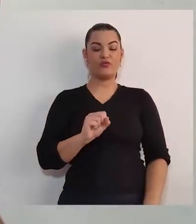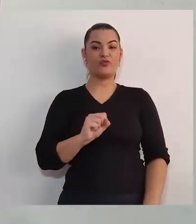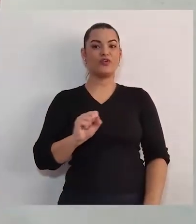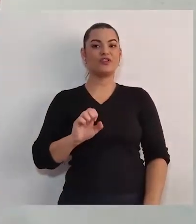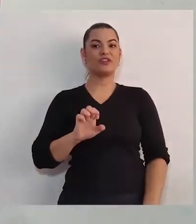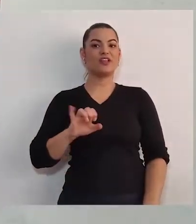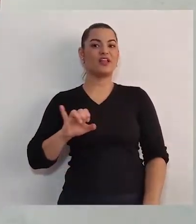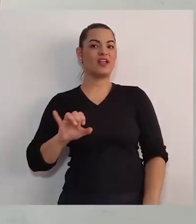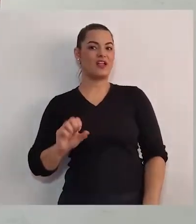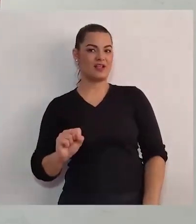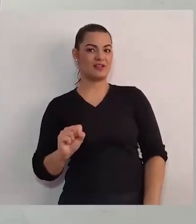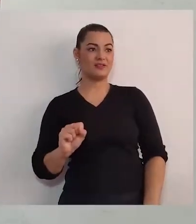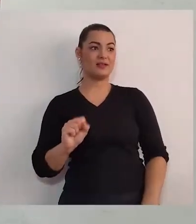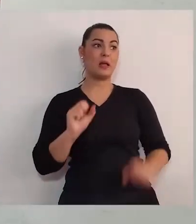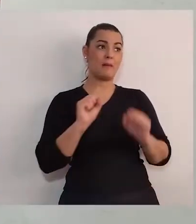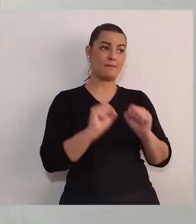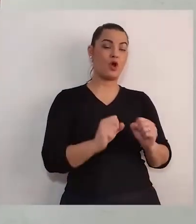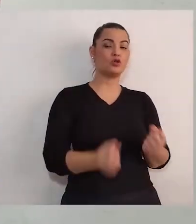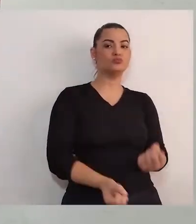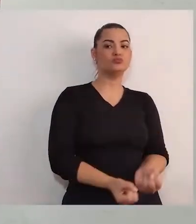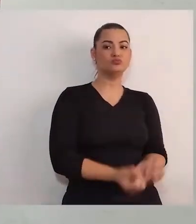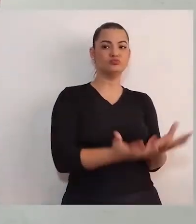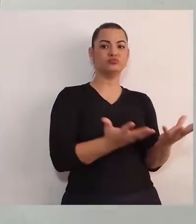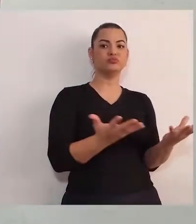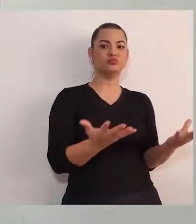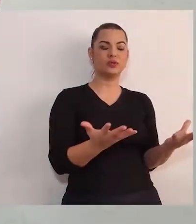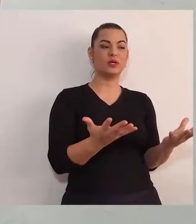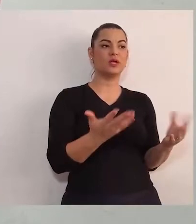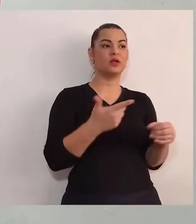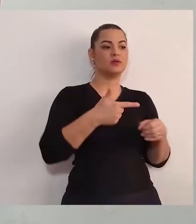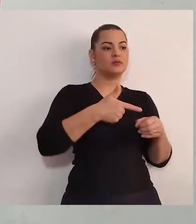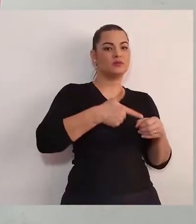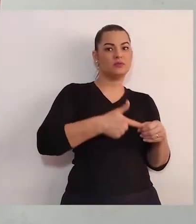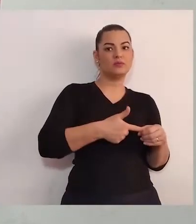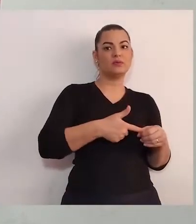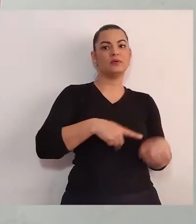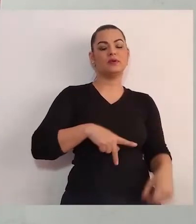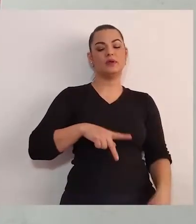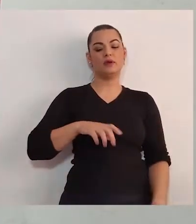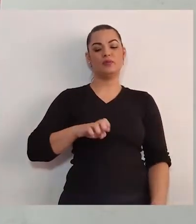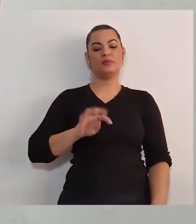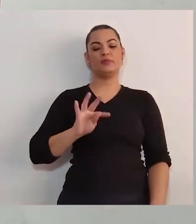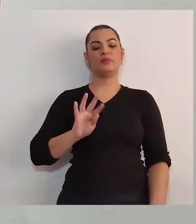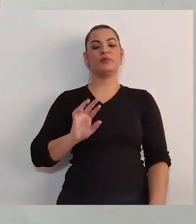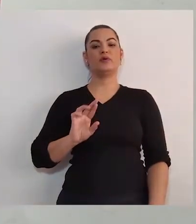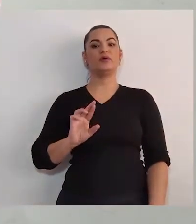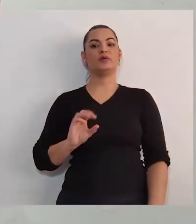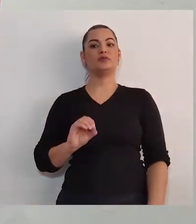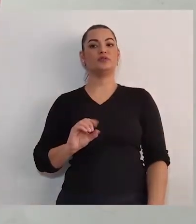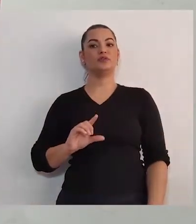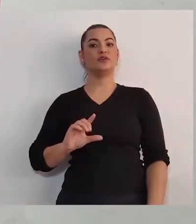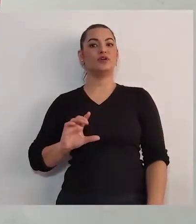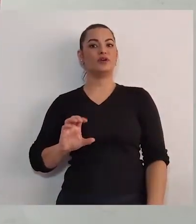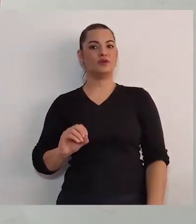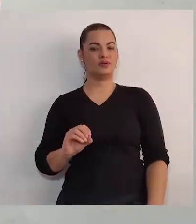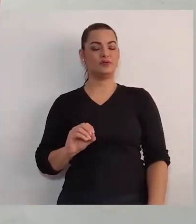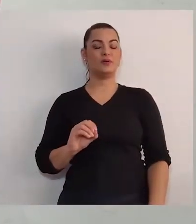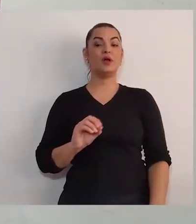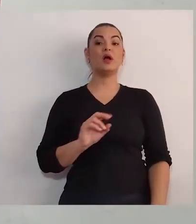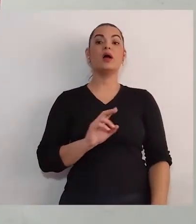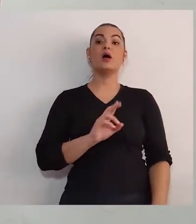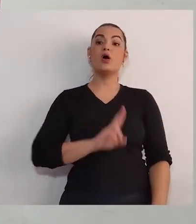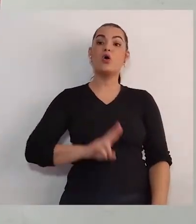as grandes bacias aí com armazenamento de petróleo. O petróleo, ele é utilizado